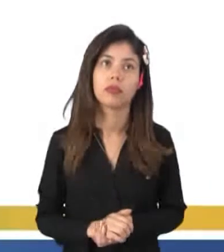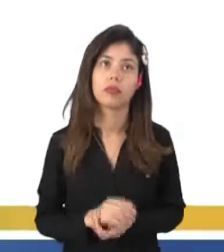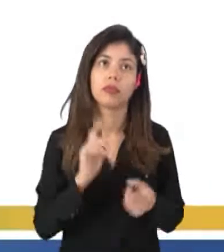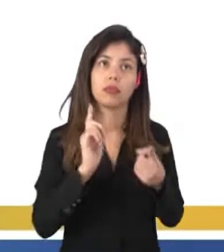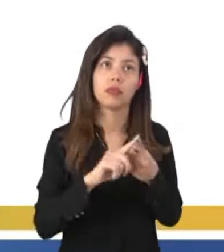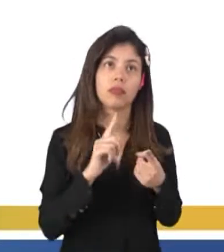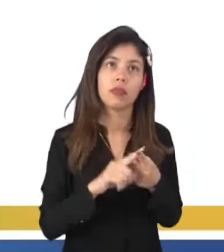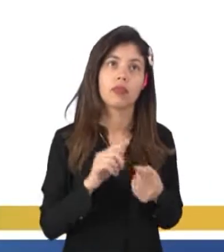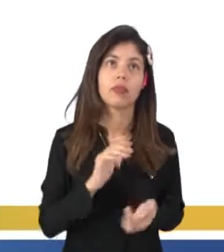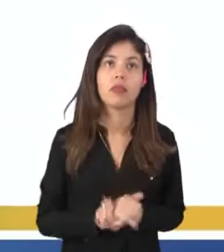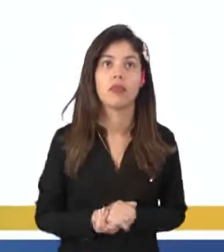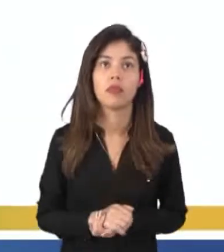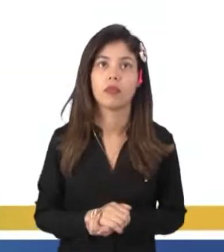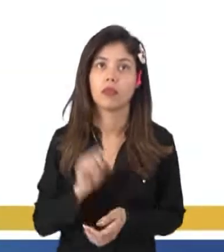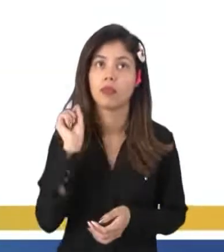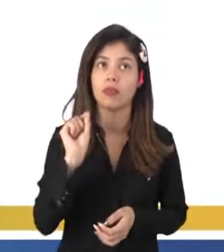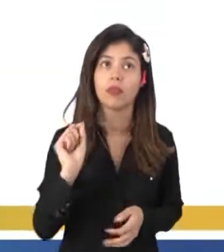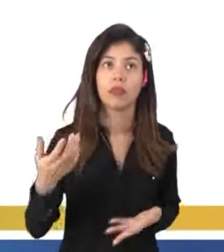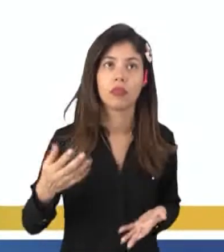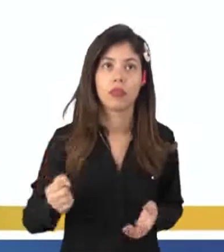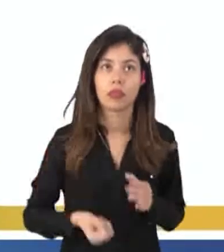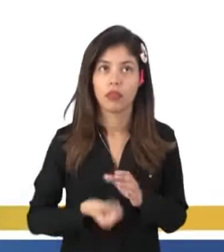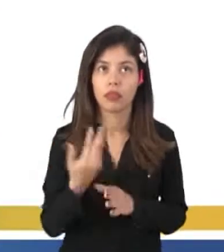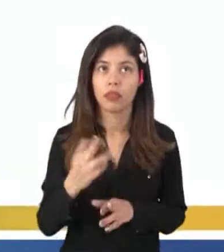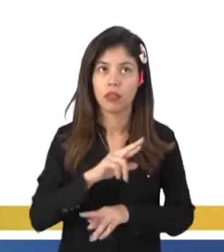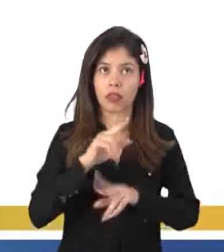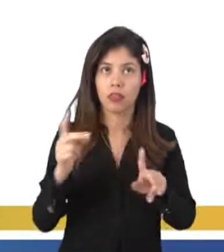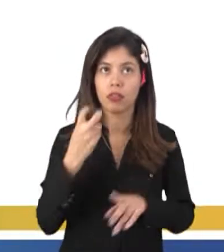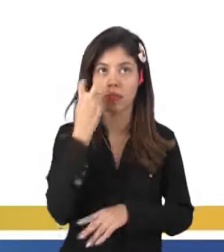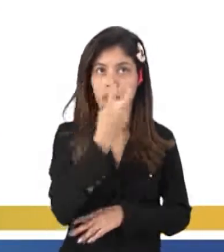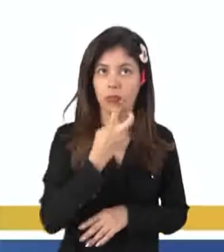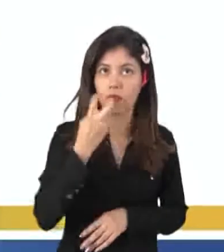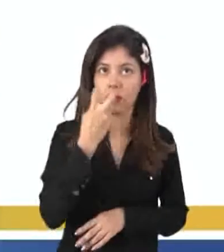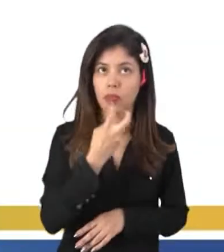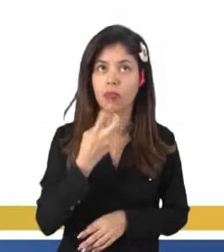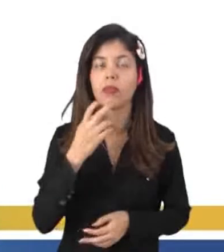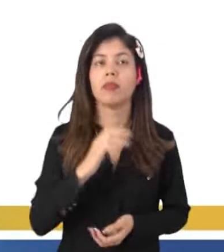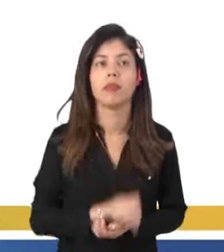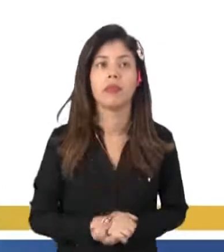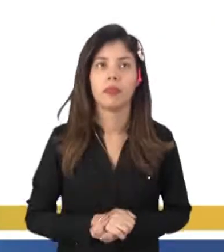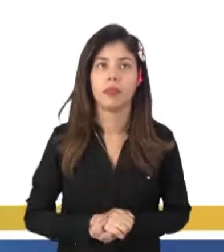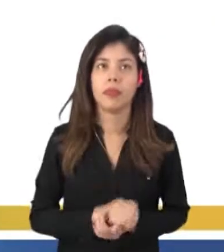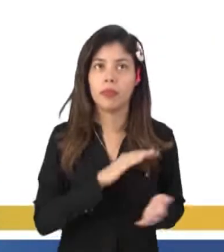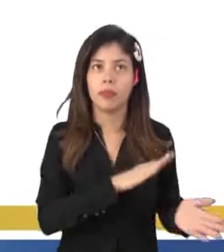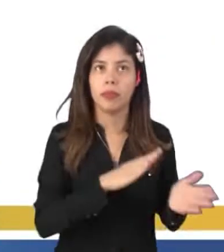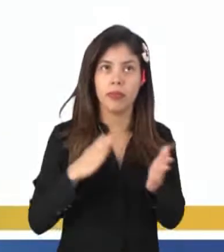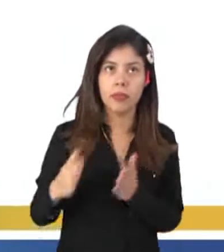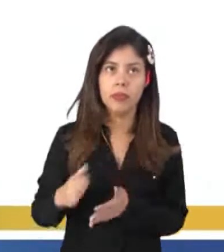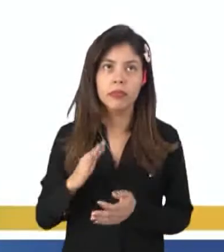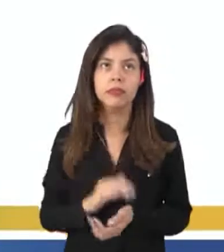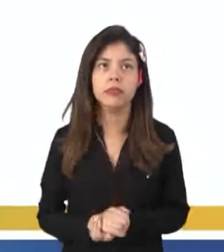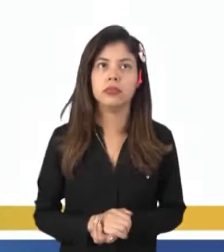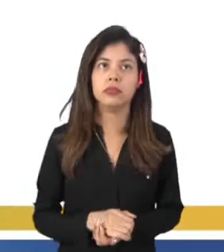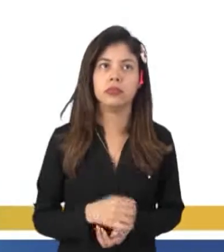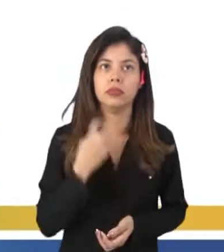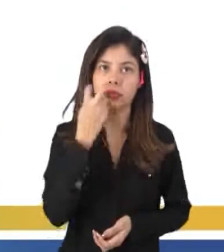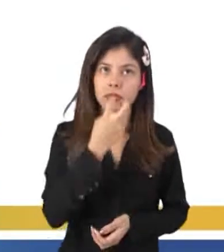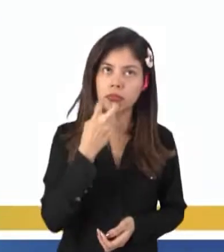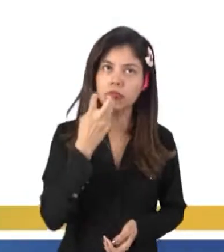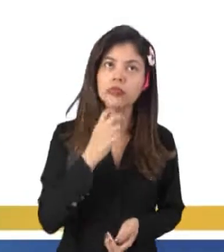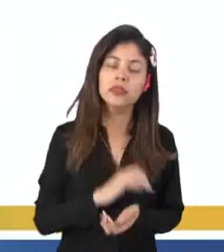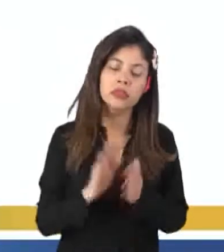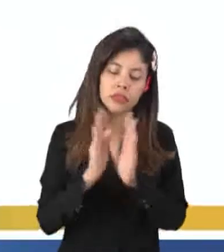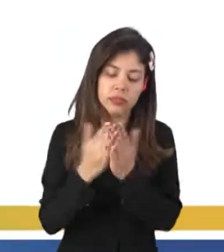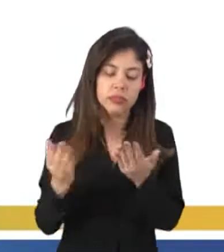coluna 1, tradição escrita. O que é isso? Existe antigamente, né? São partes, um dia foram oral, no caso